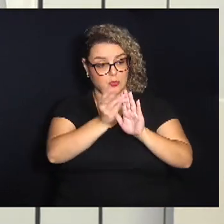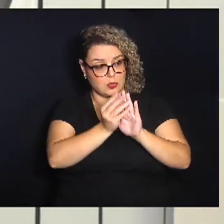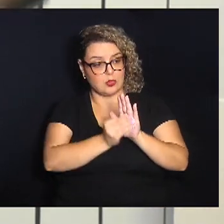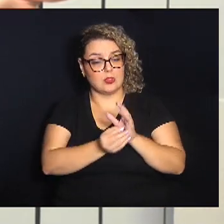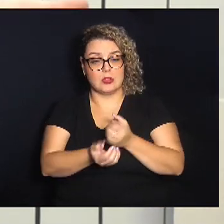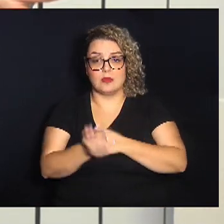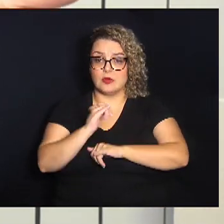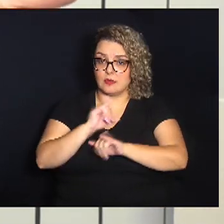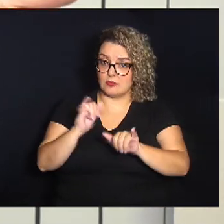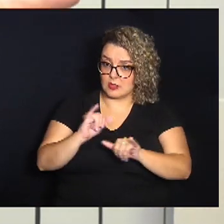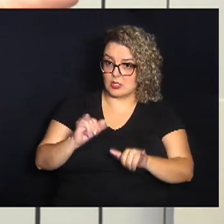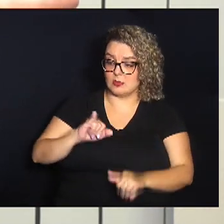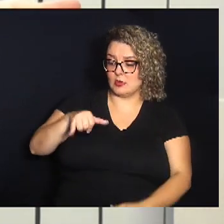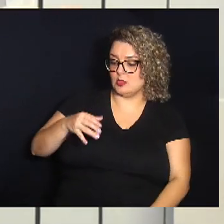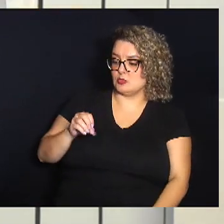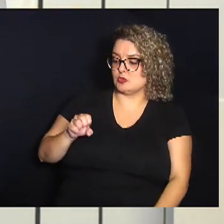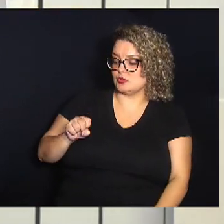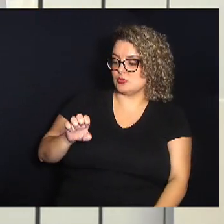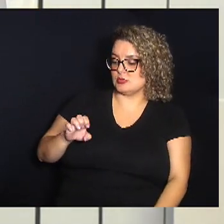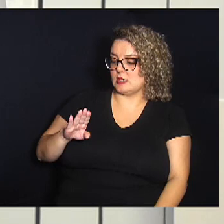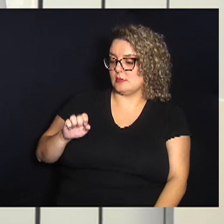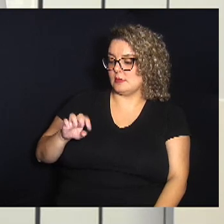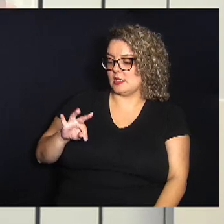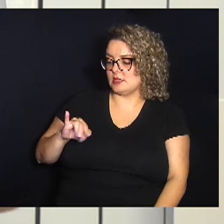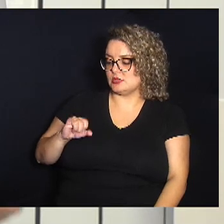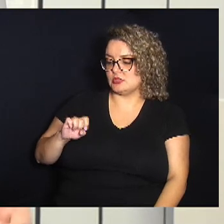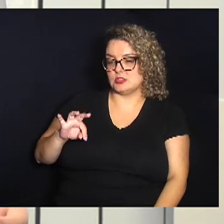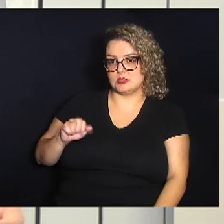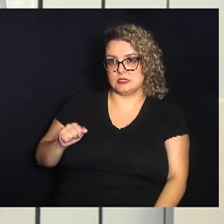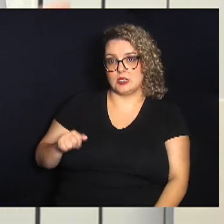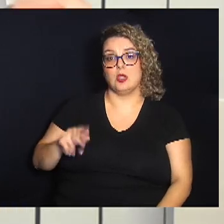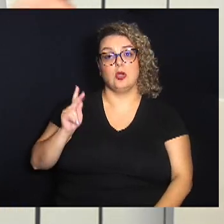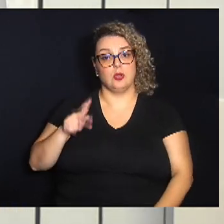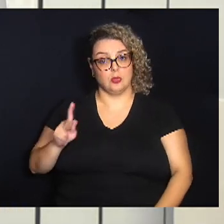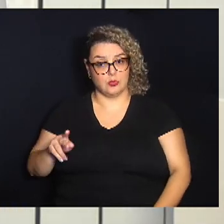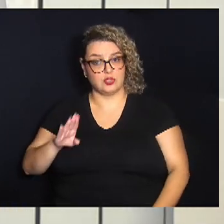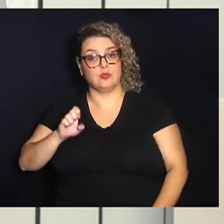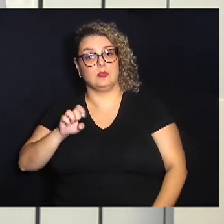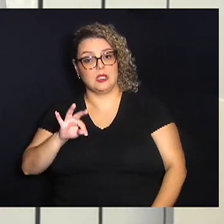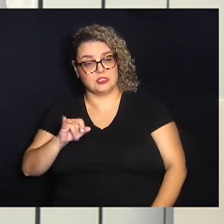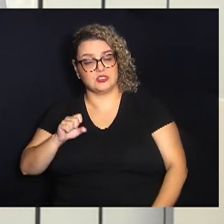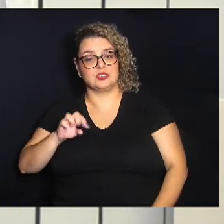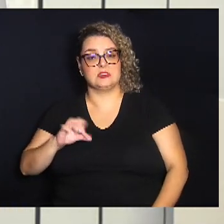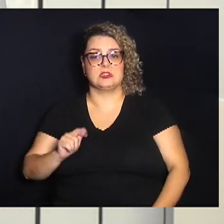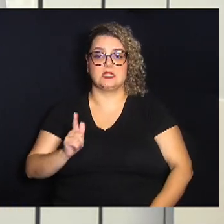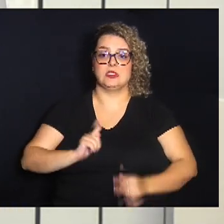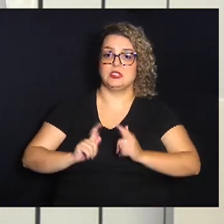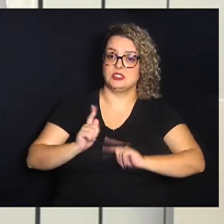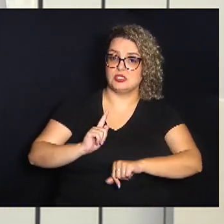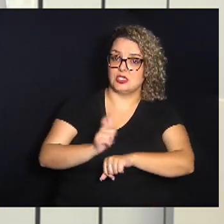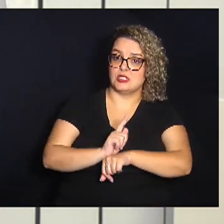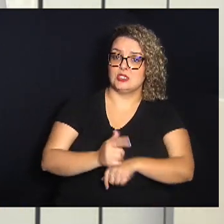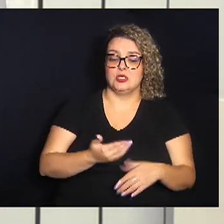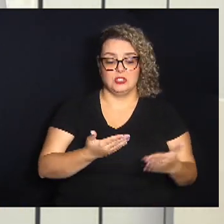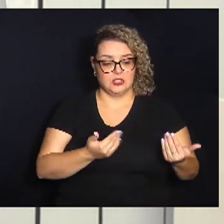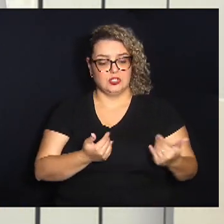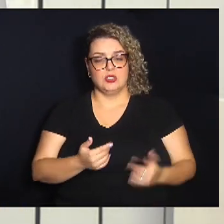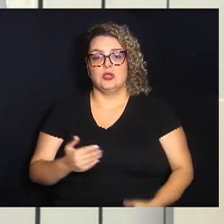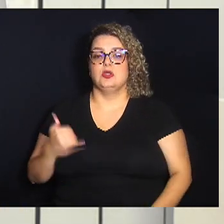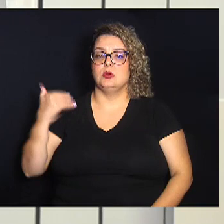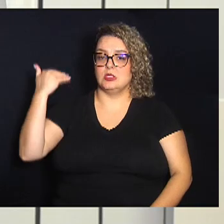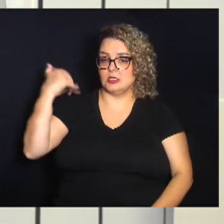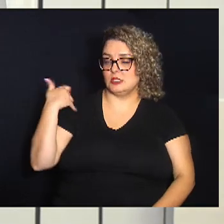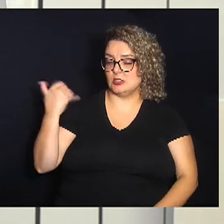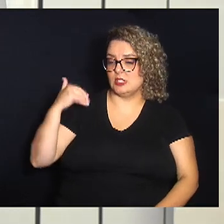passado aqui pelo José Batista de Carvalho Filho, o professor Batista, que é gerente de educação de jovens, adultos e idosos